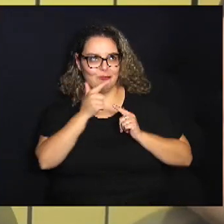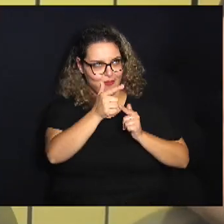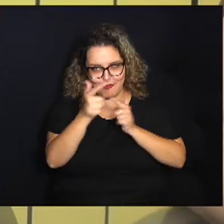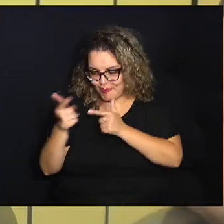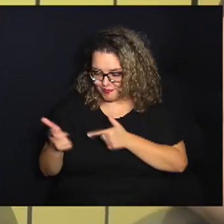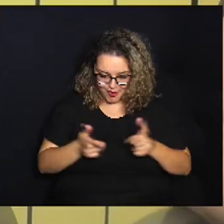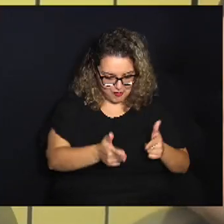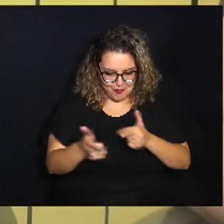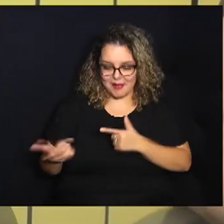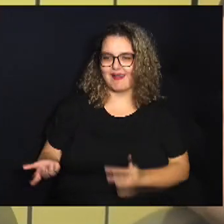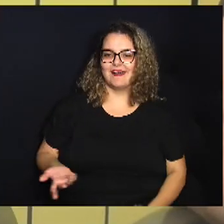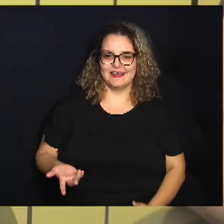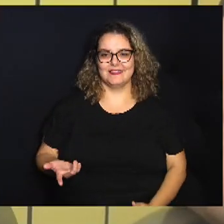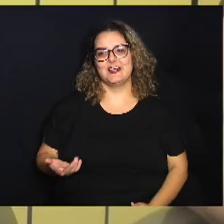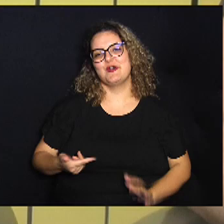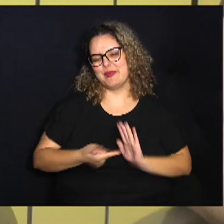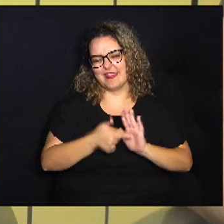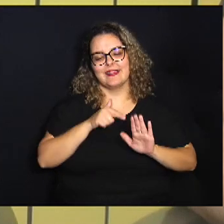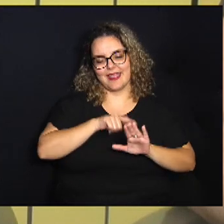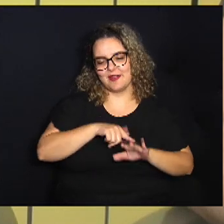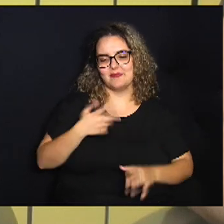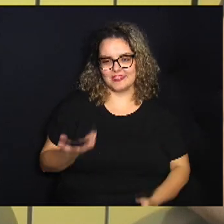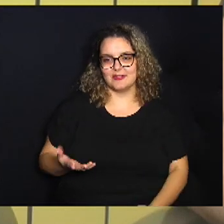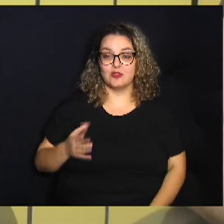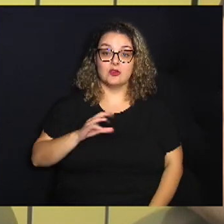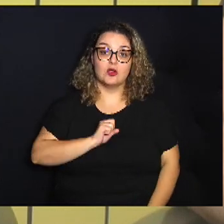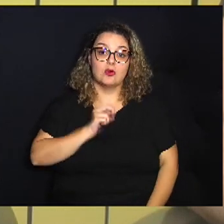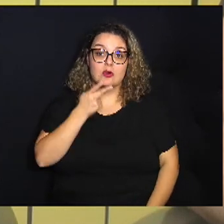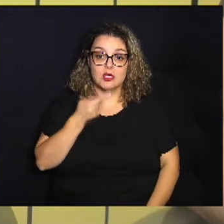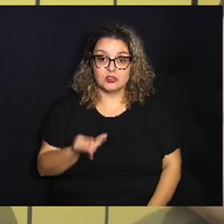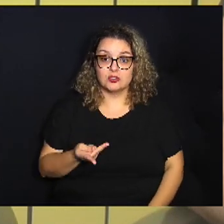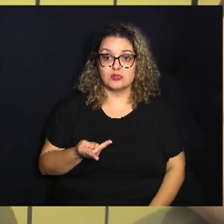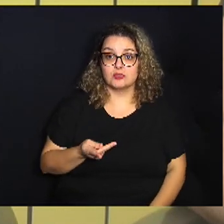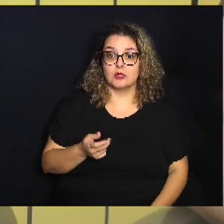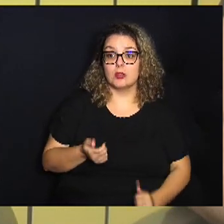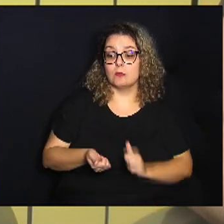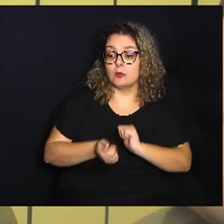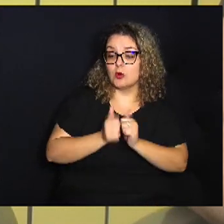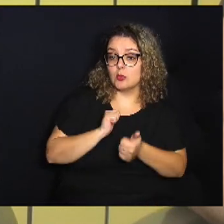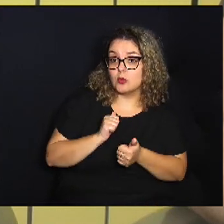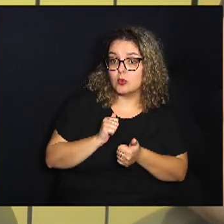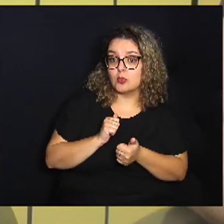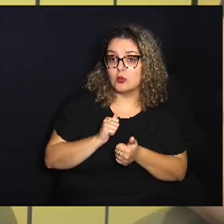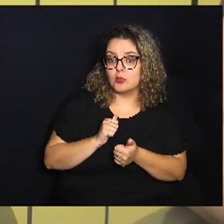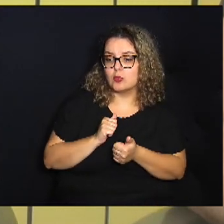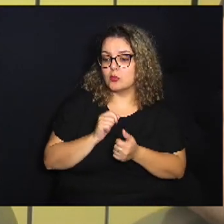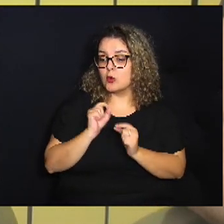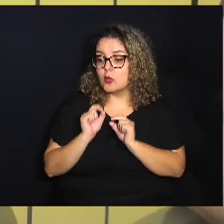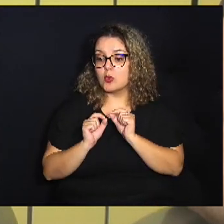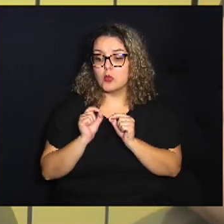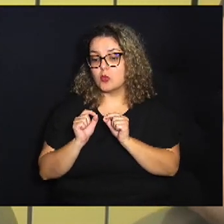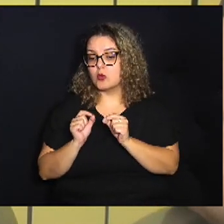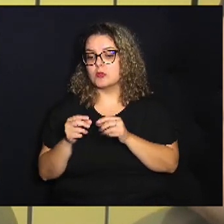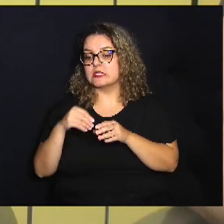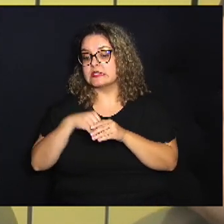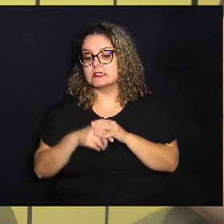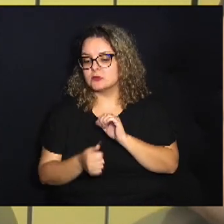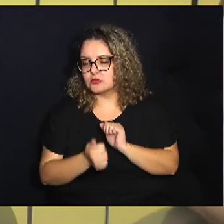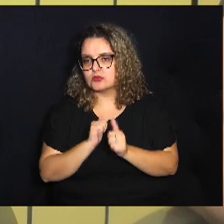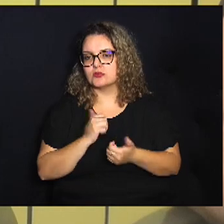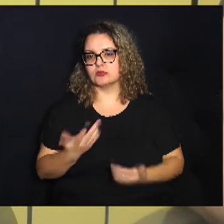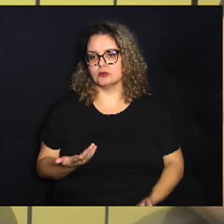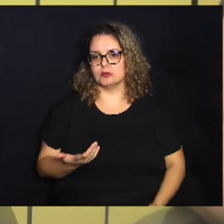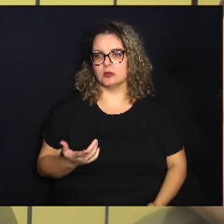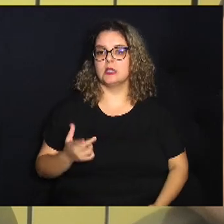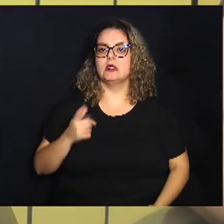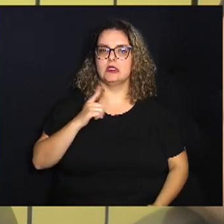uma coisa muito interessante que eu gosto de falar muito é que o atleta ele tem O que mantém o atleta no esporte, faz ele